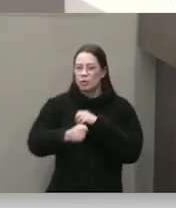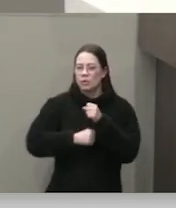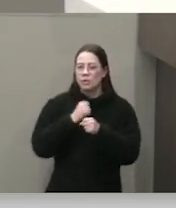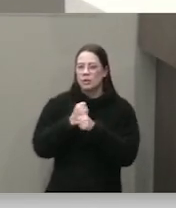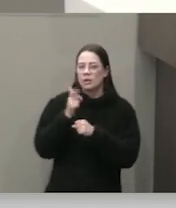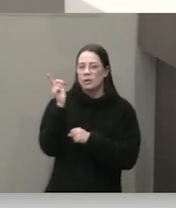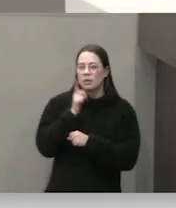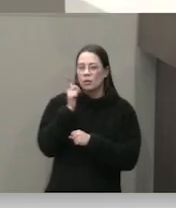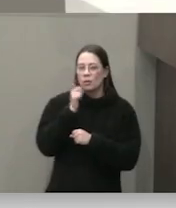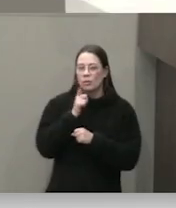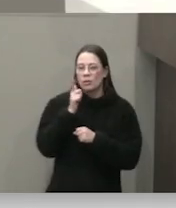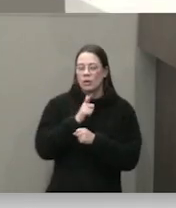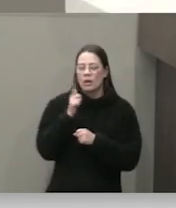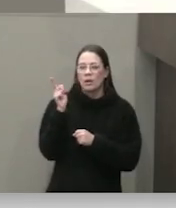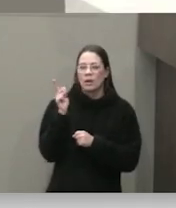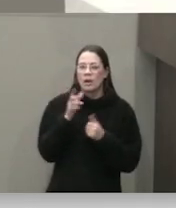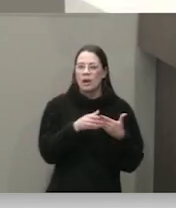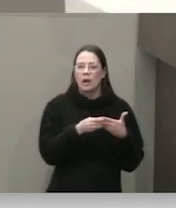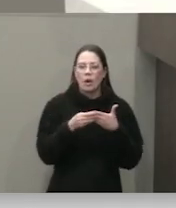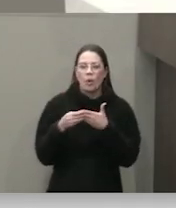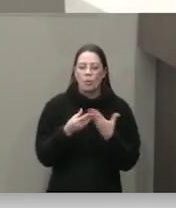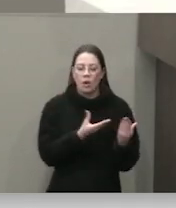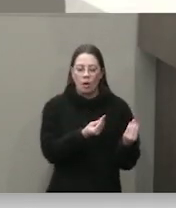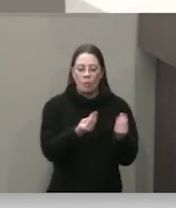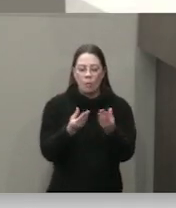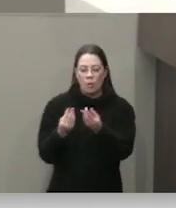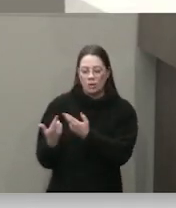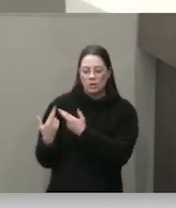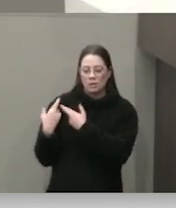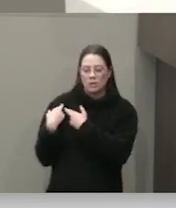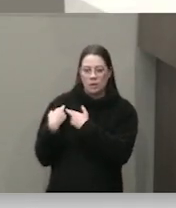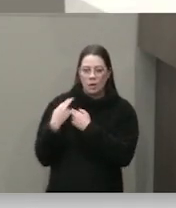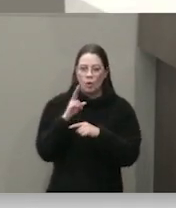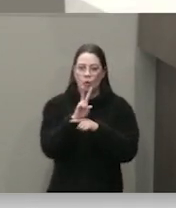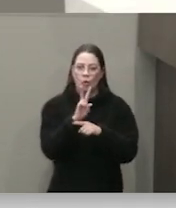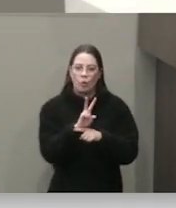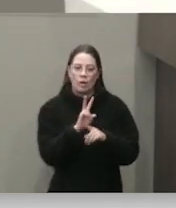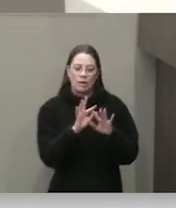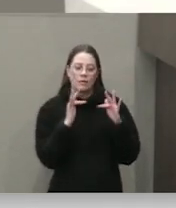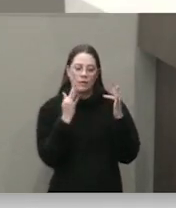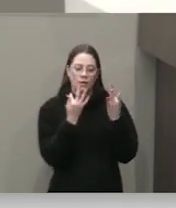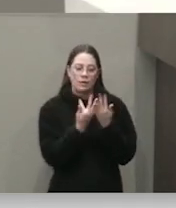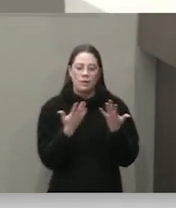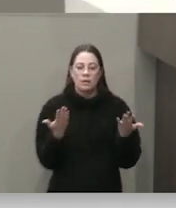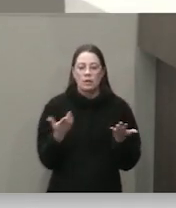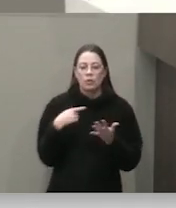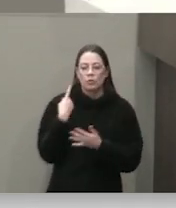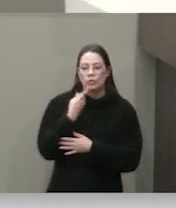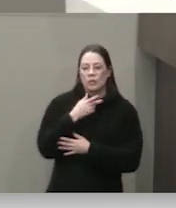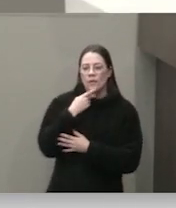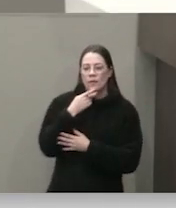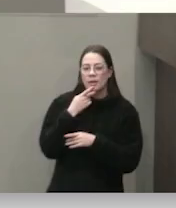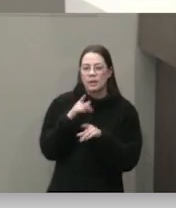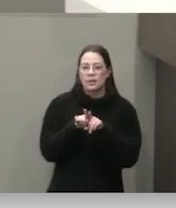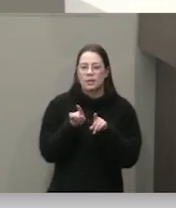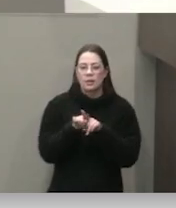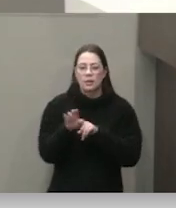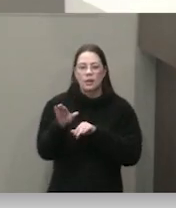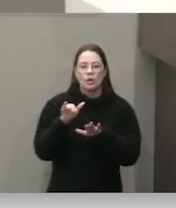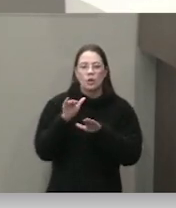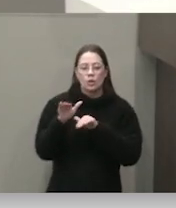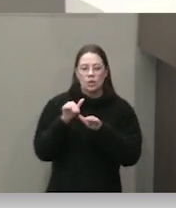ser suficiente para dar conta de tantas responsabilidades e cuidados de uma família? Então, estamos falando também das